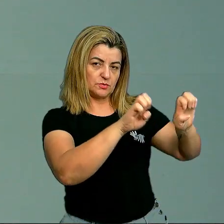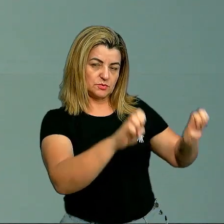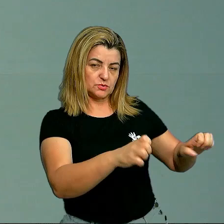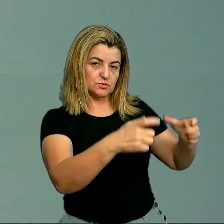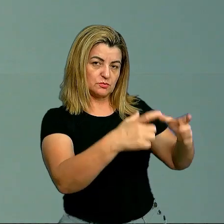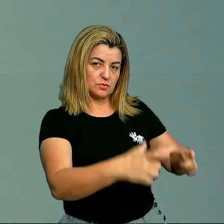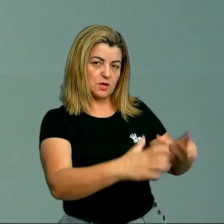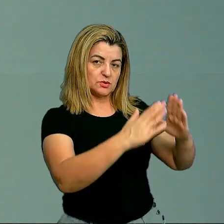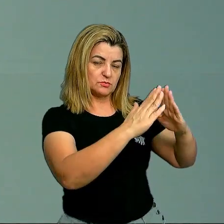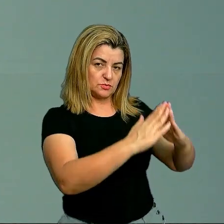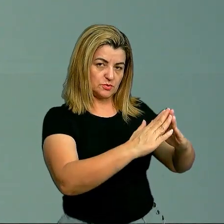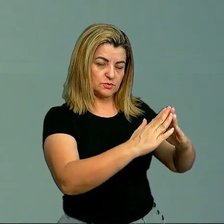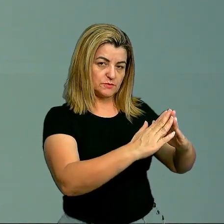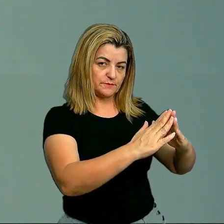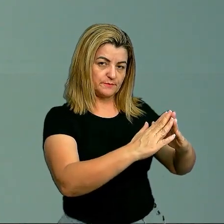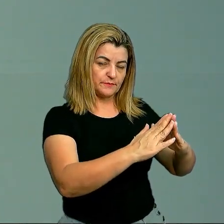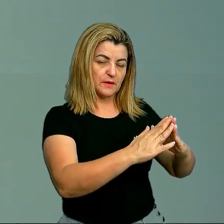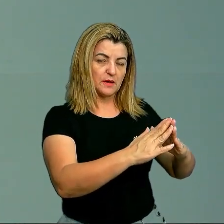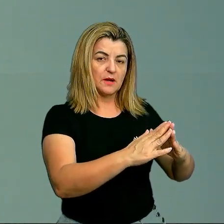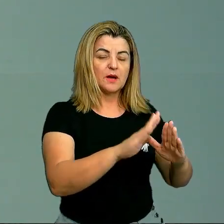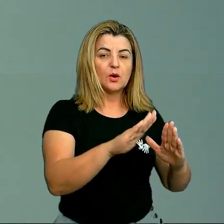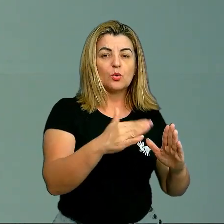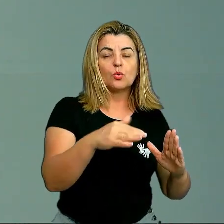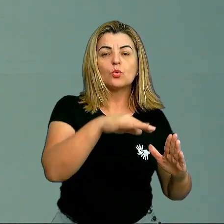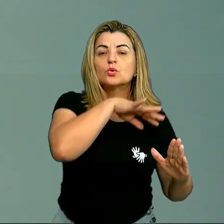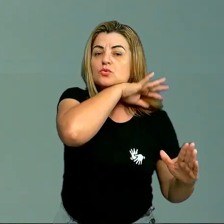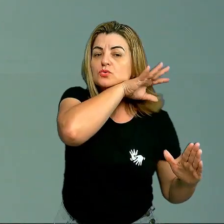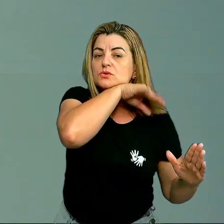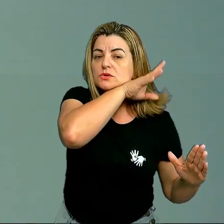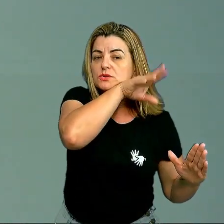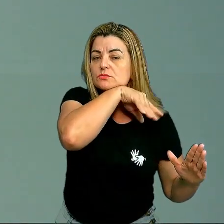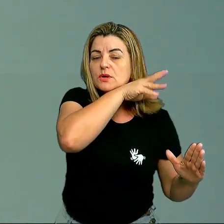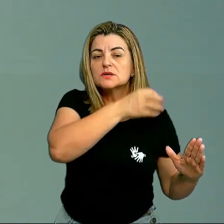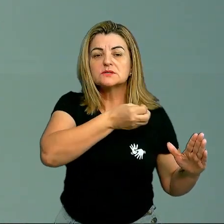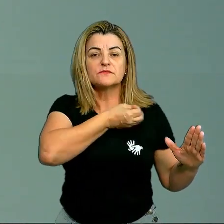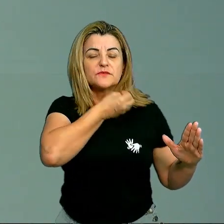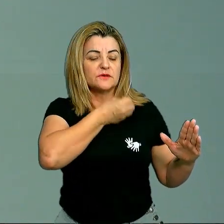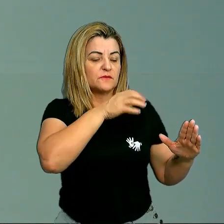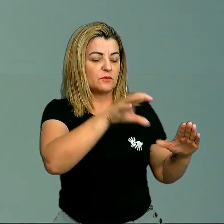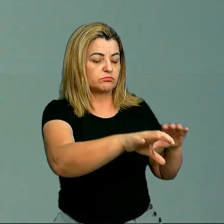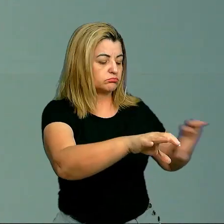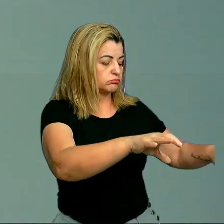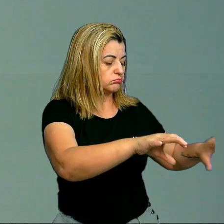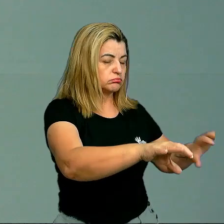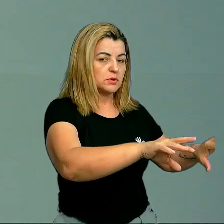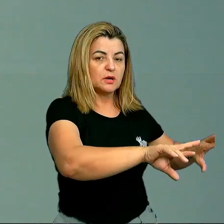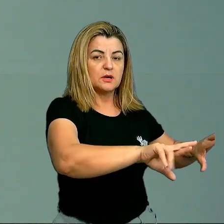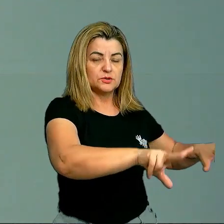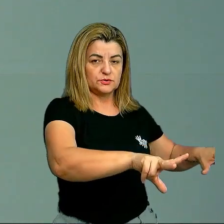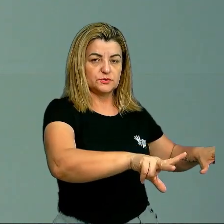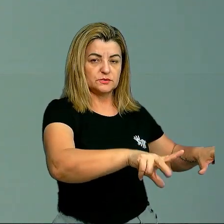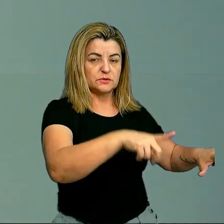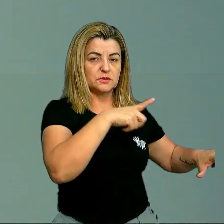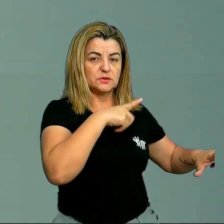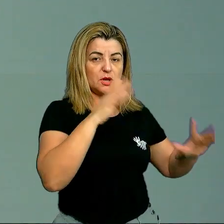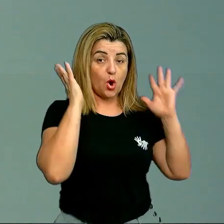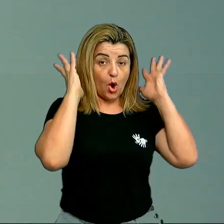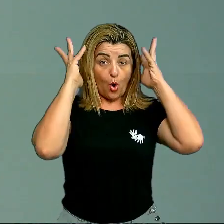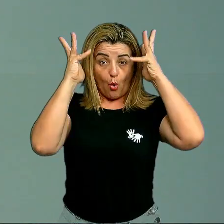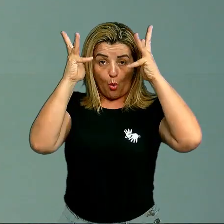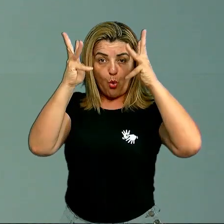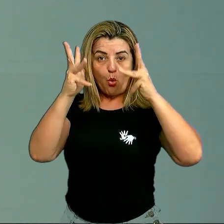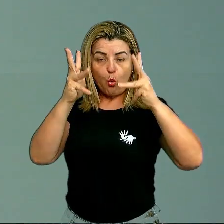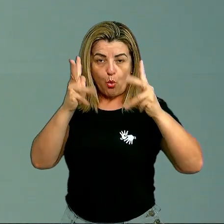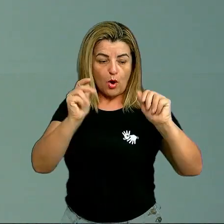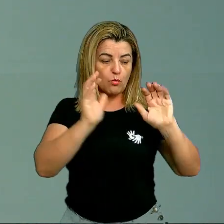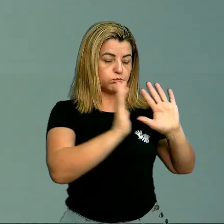Nesse caso aqui, pessoal, quando os animais vivem em ambiente diferente, habitat diferente. Tem o leão e o tigre. Em nenhum momento